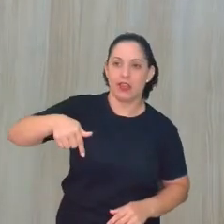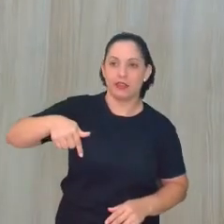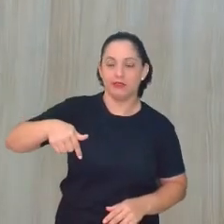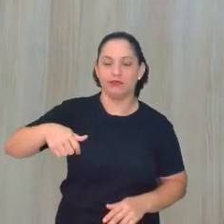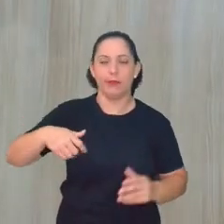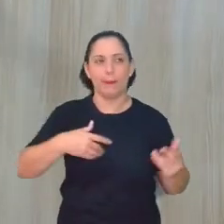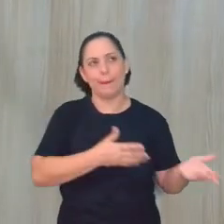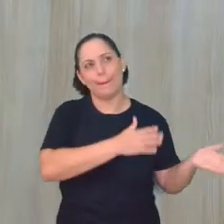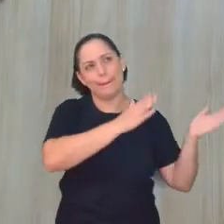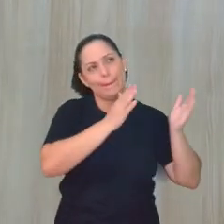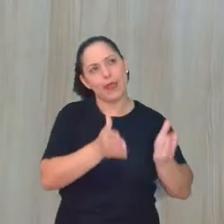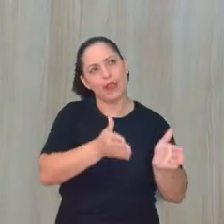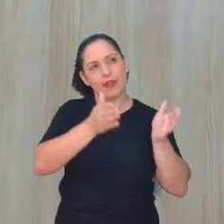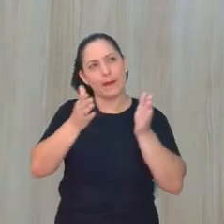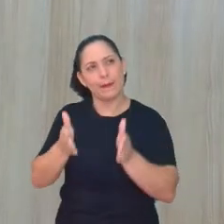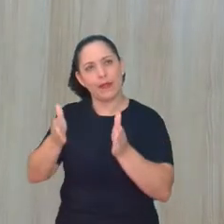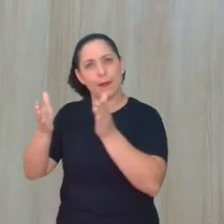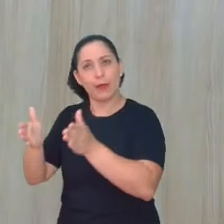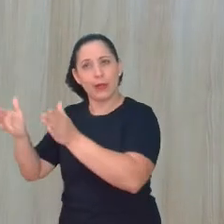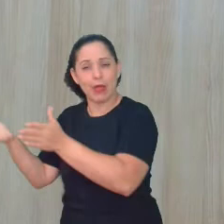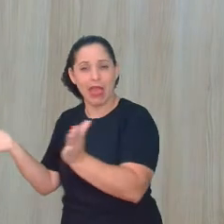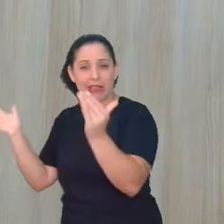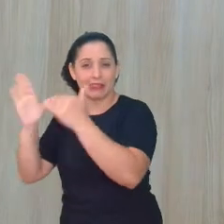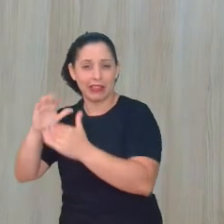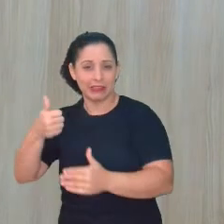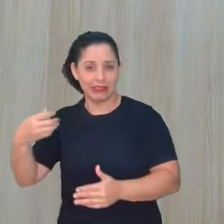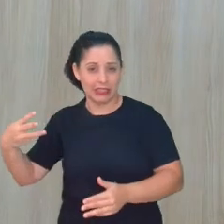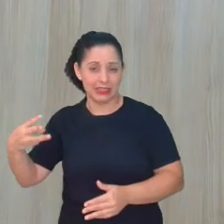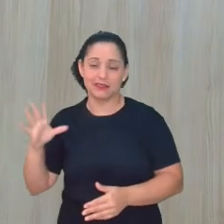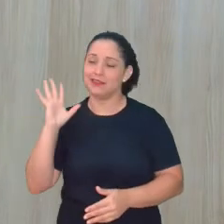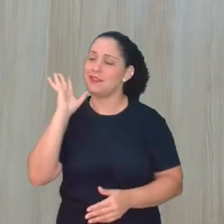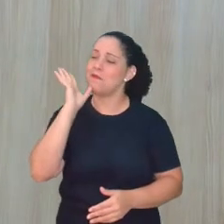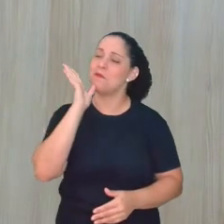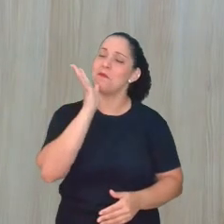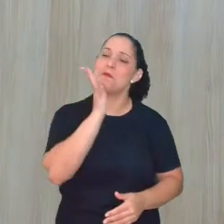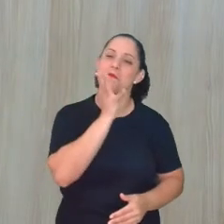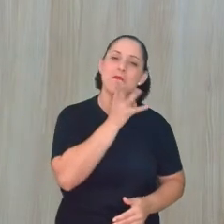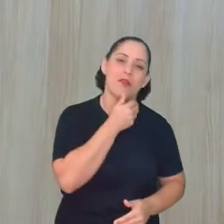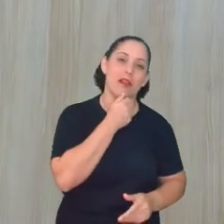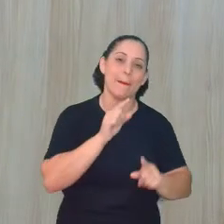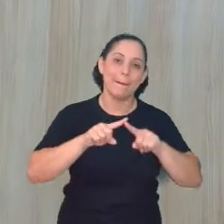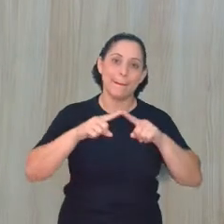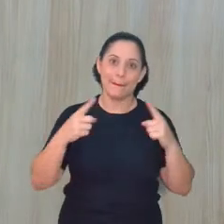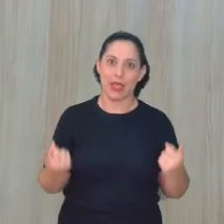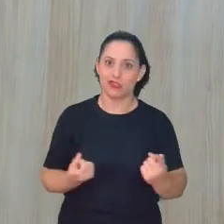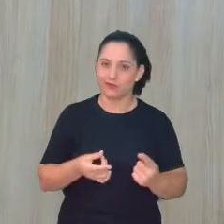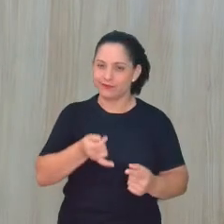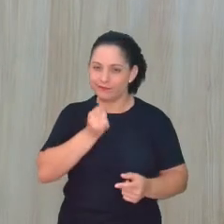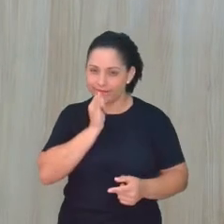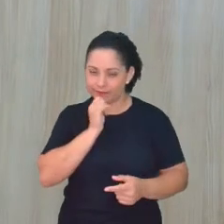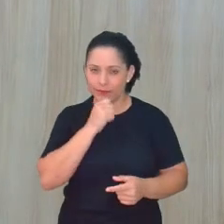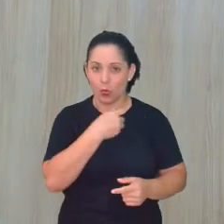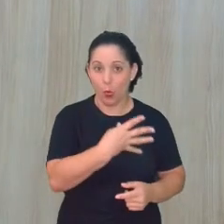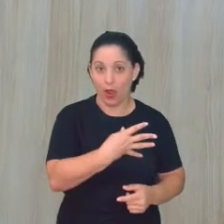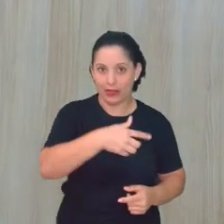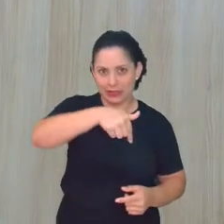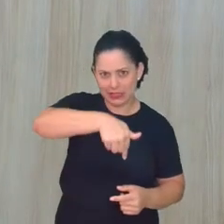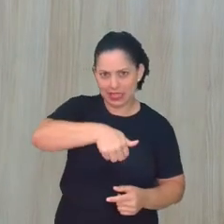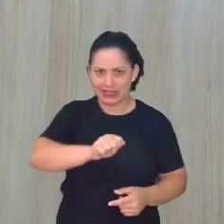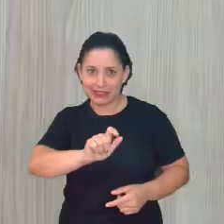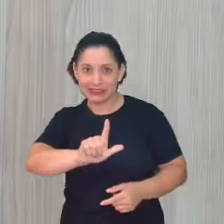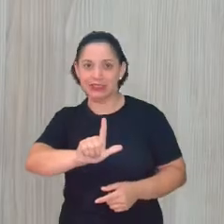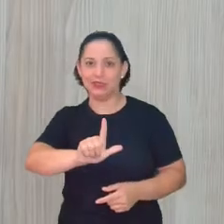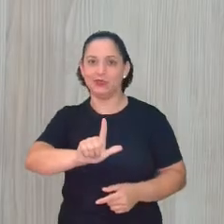R$ 42 até chegar em 13. Vai demorar, não vai não? Agora imagina se você colocar 47 litros de gasolina.